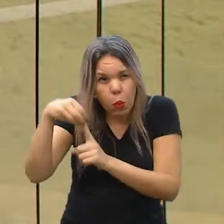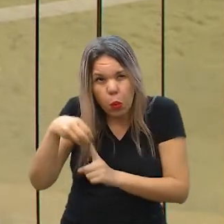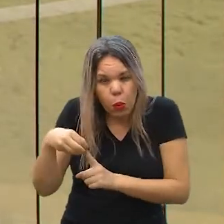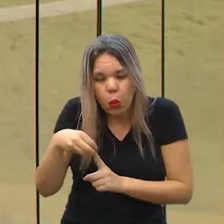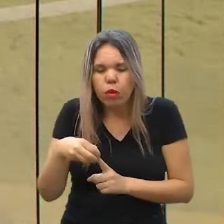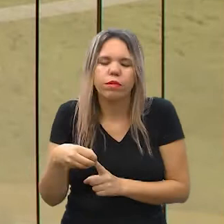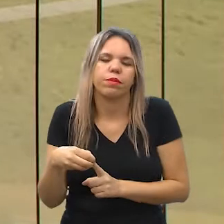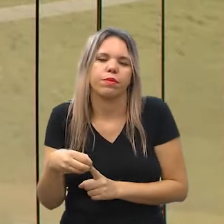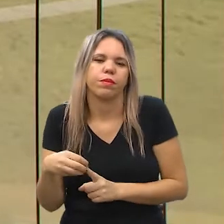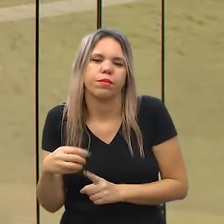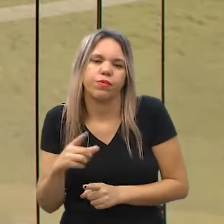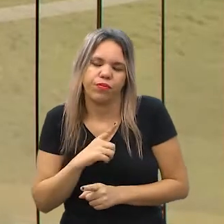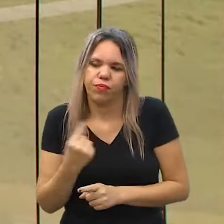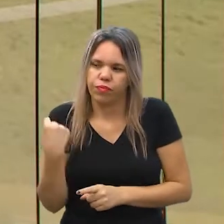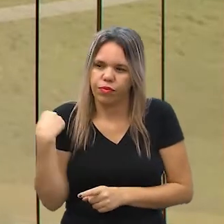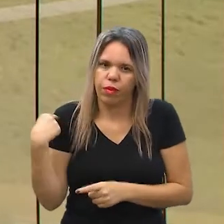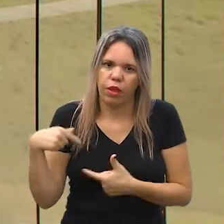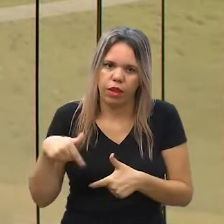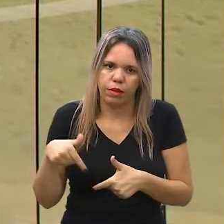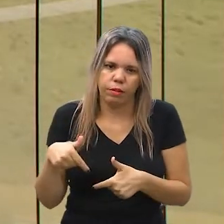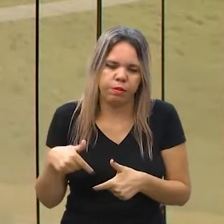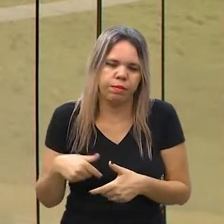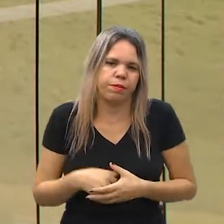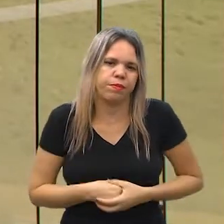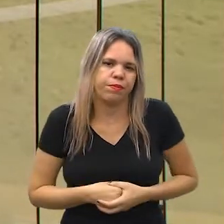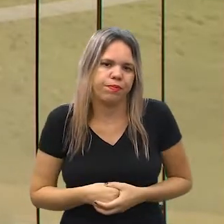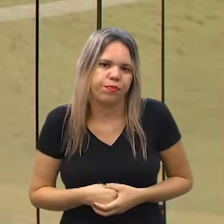paraquedas. E nós tínhamos um trabalho,